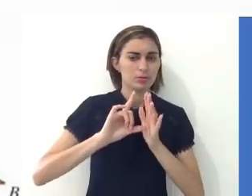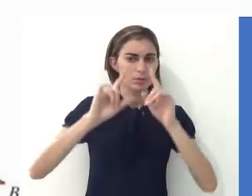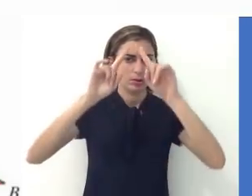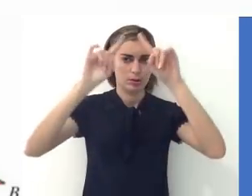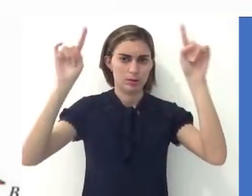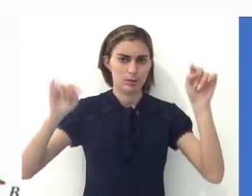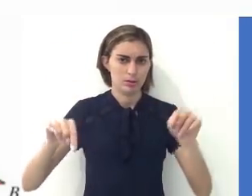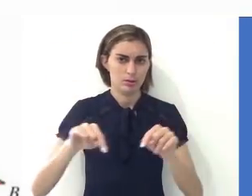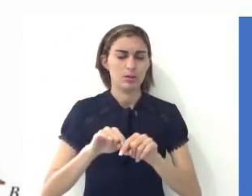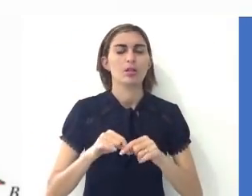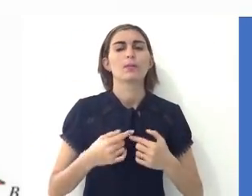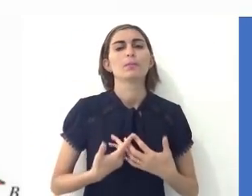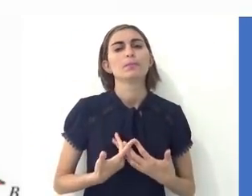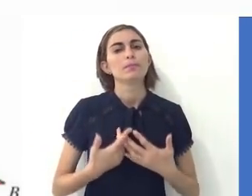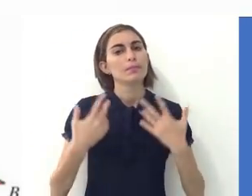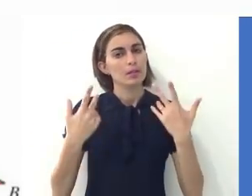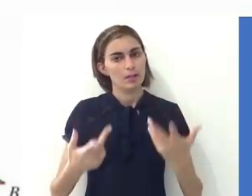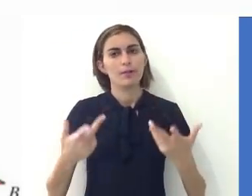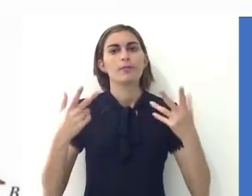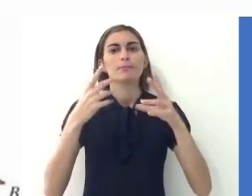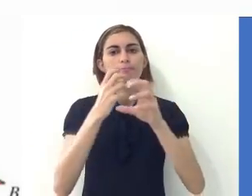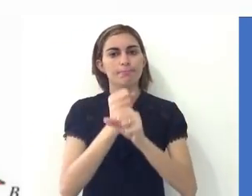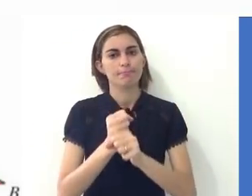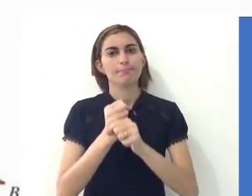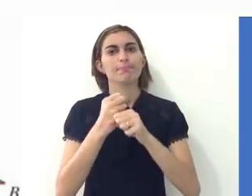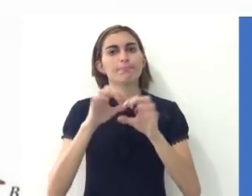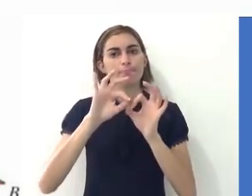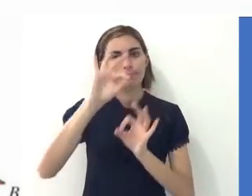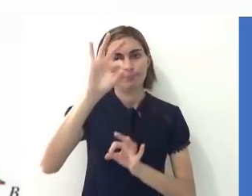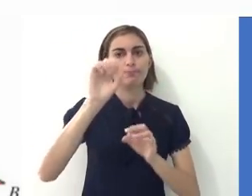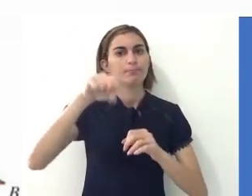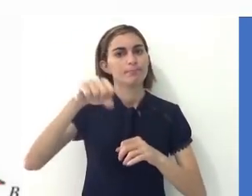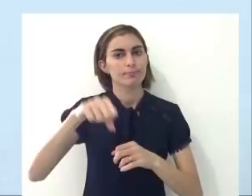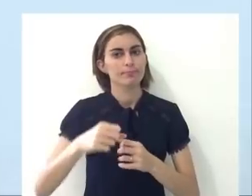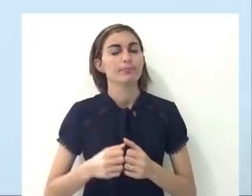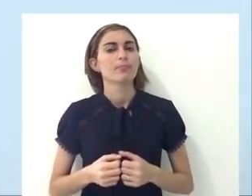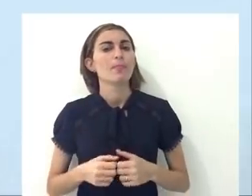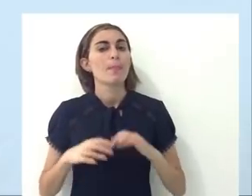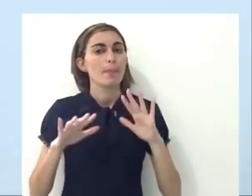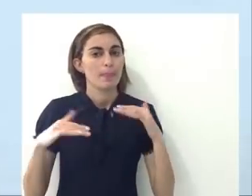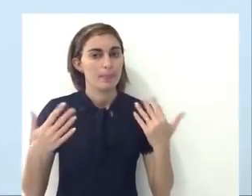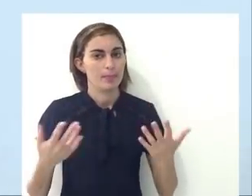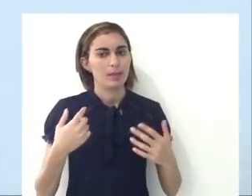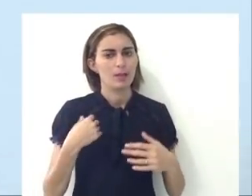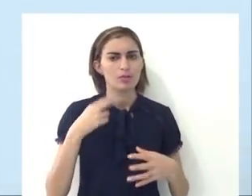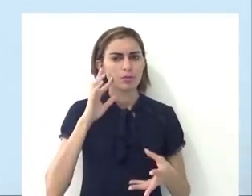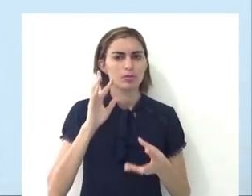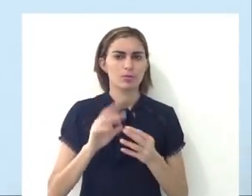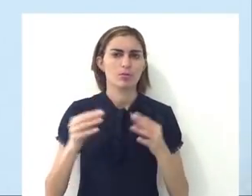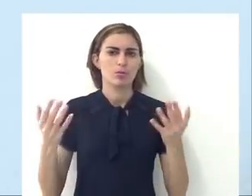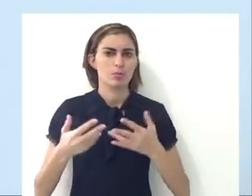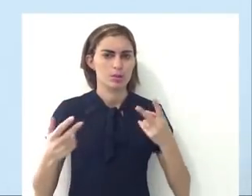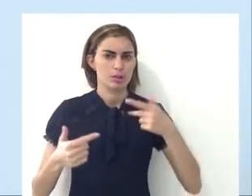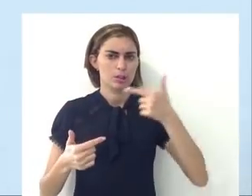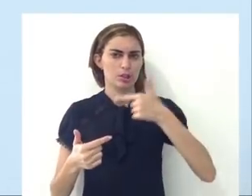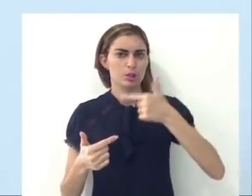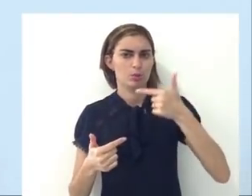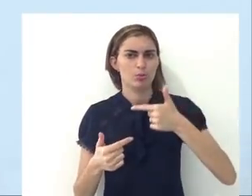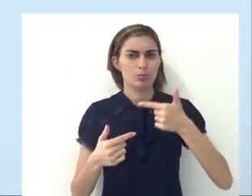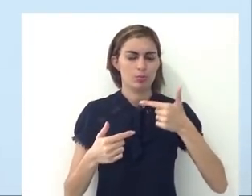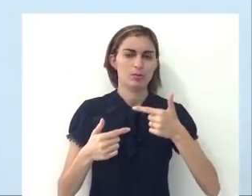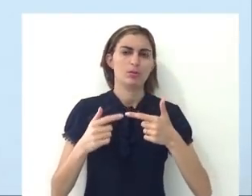diagonais do trapézio de forma conveniente, né, são de mesma medida sim. Pronto. Então, a gente concluiu agora a